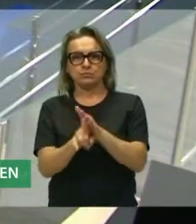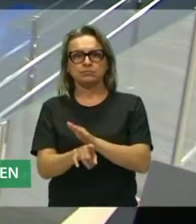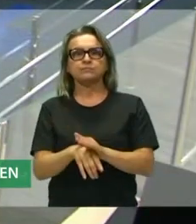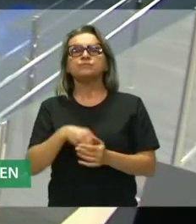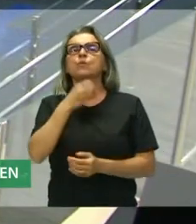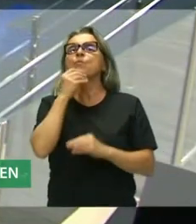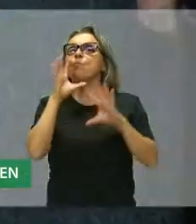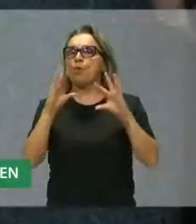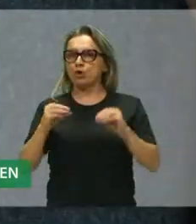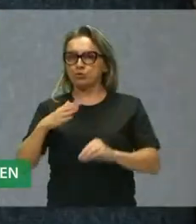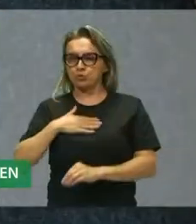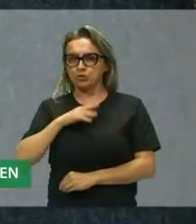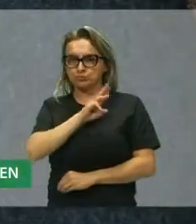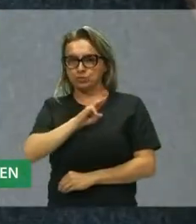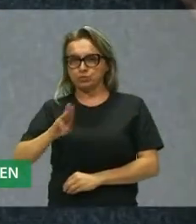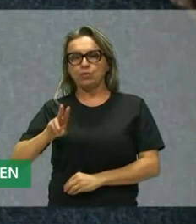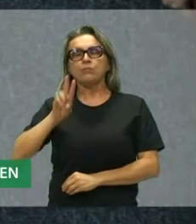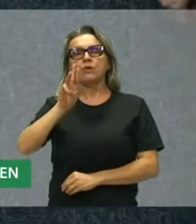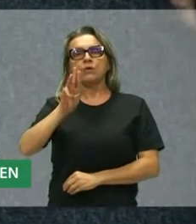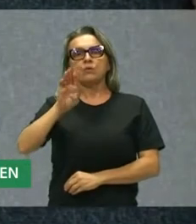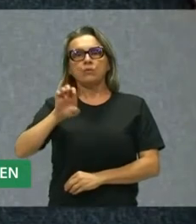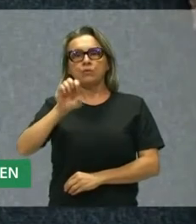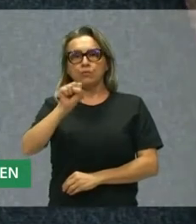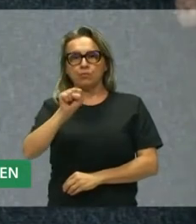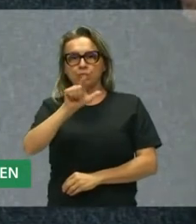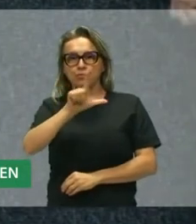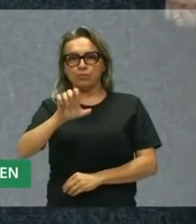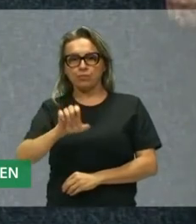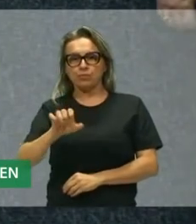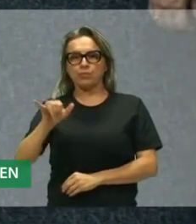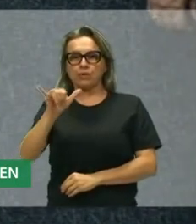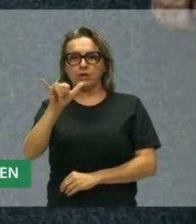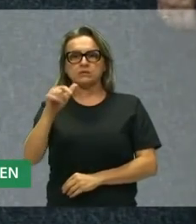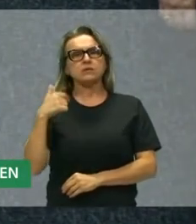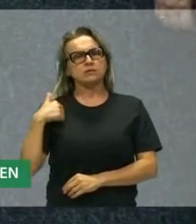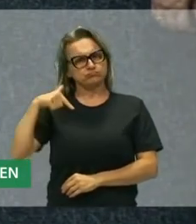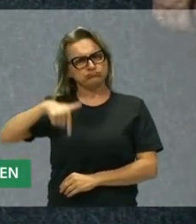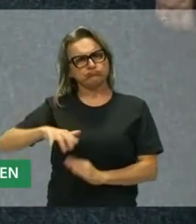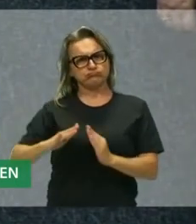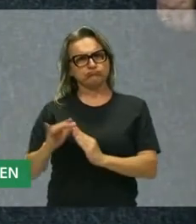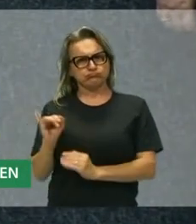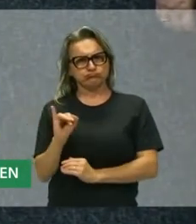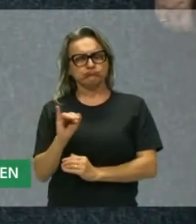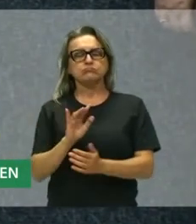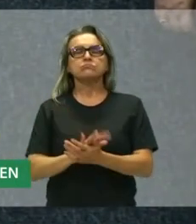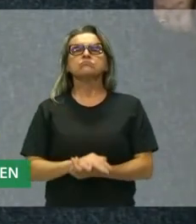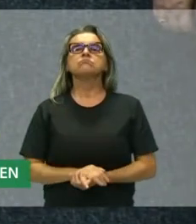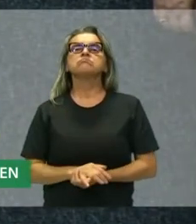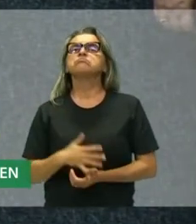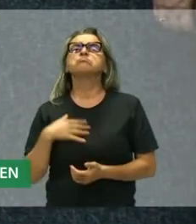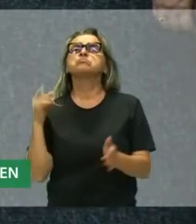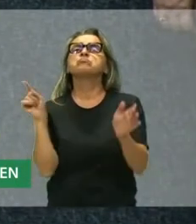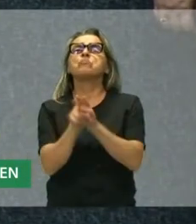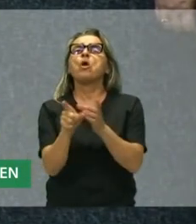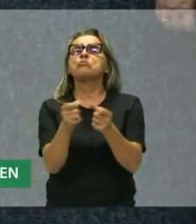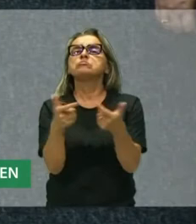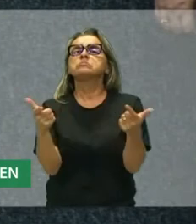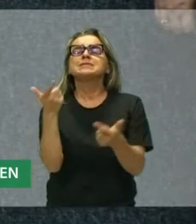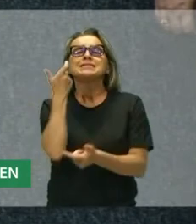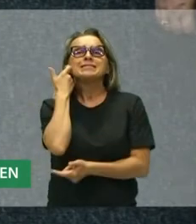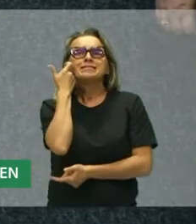Wesley, sou daqui de Itajaí mesmo. E minha pergunta aqui é simples: sexta-feira eu tive um acidente de moto e eu